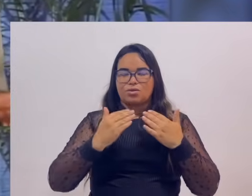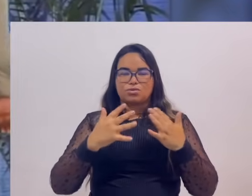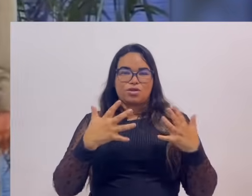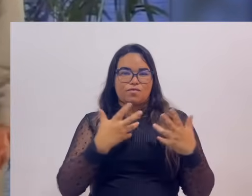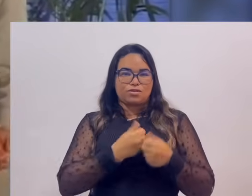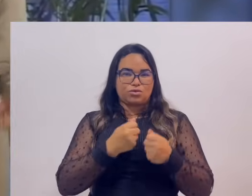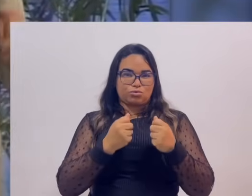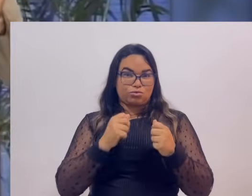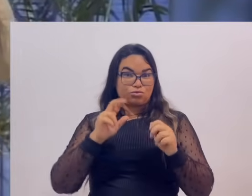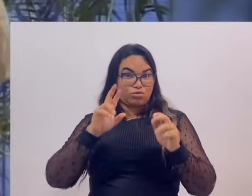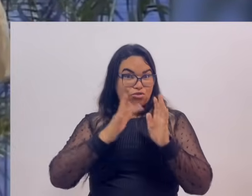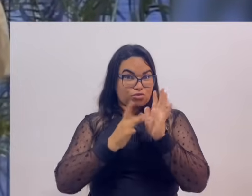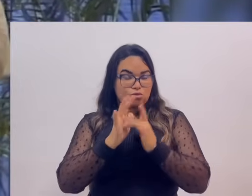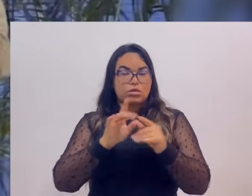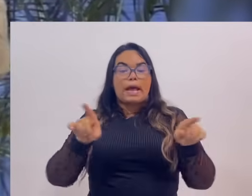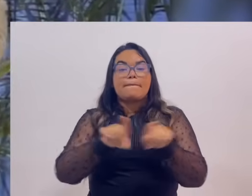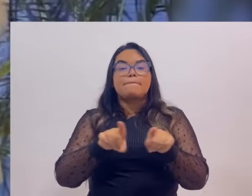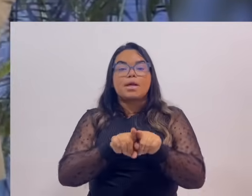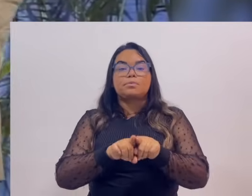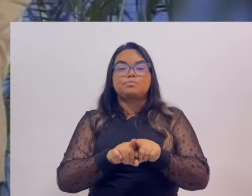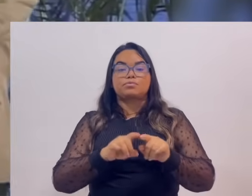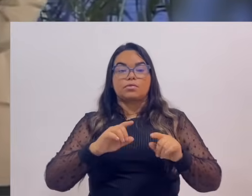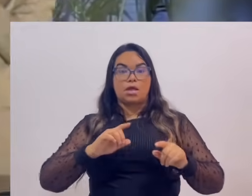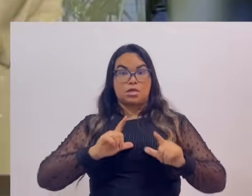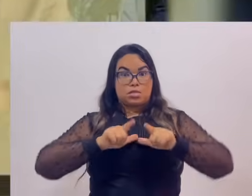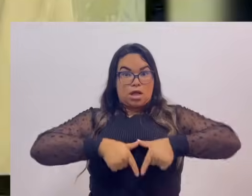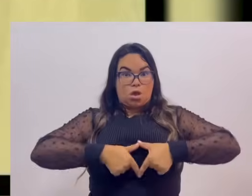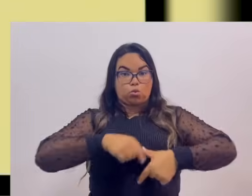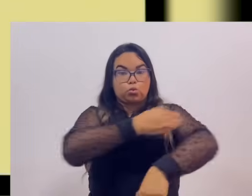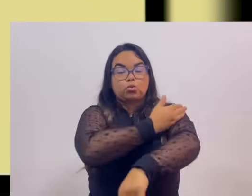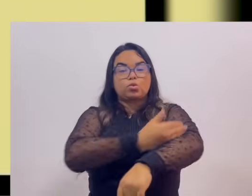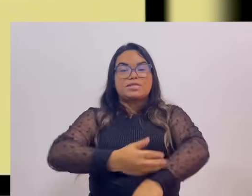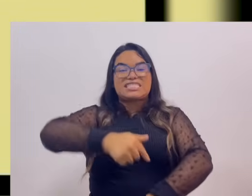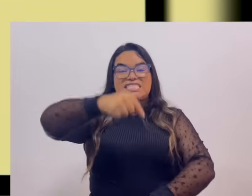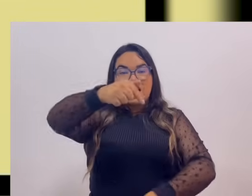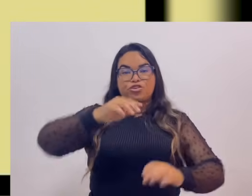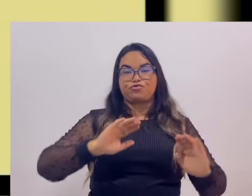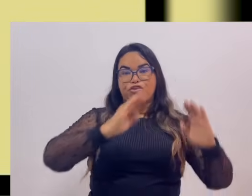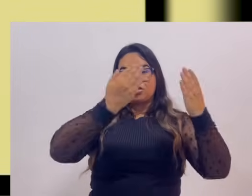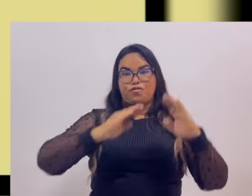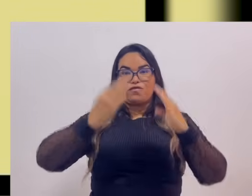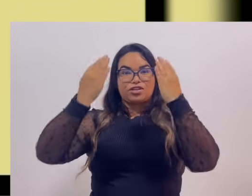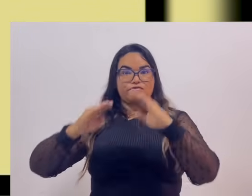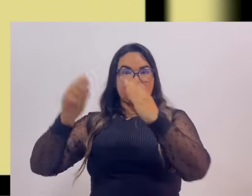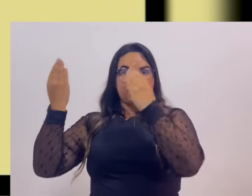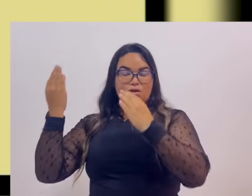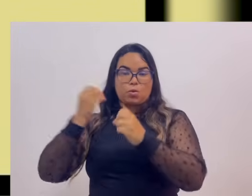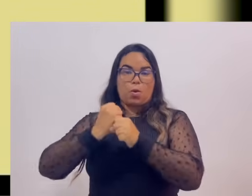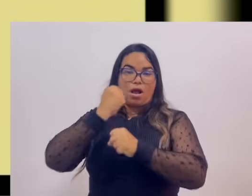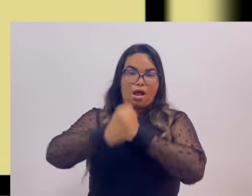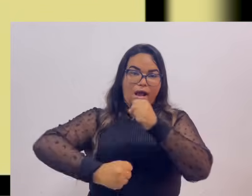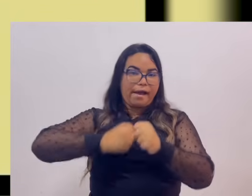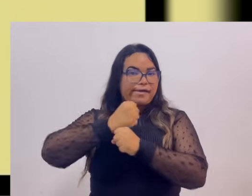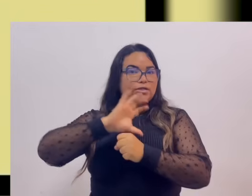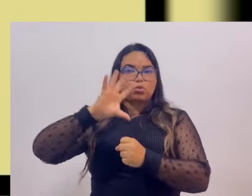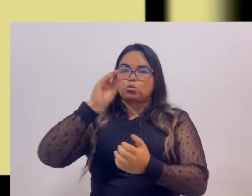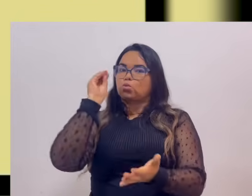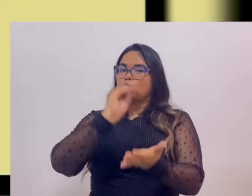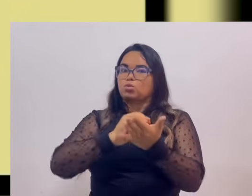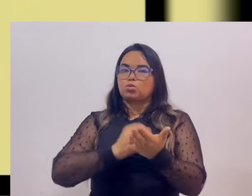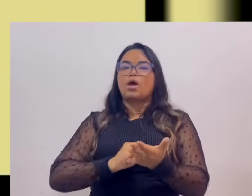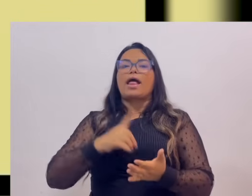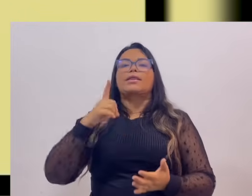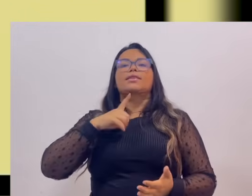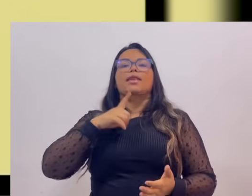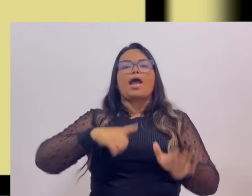exaltado isto é fascinante agora as sete festas judaicas anuais também estão associadas ao serviço do